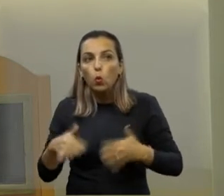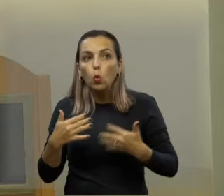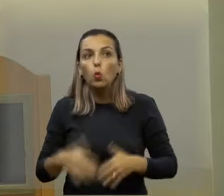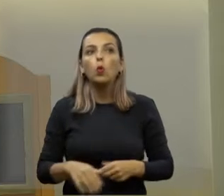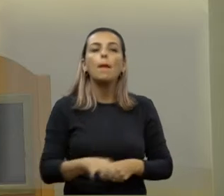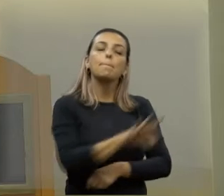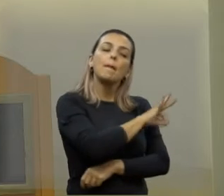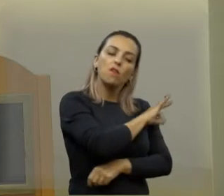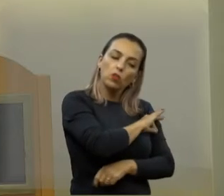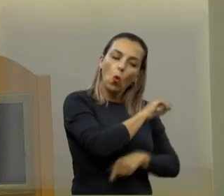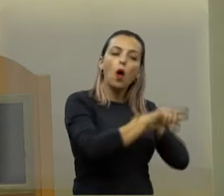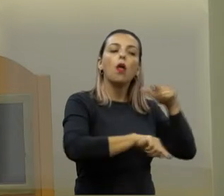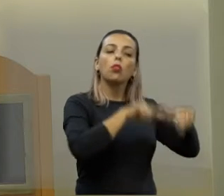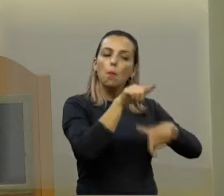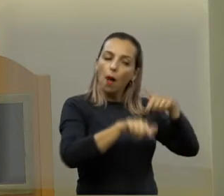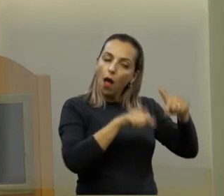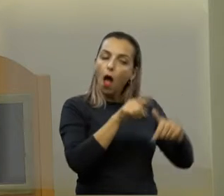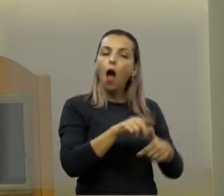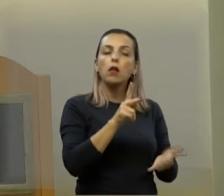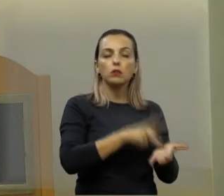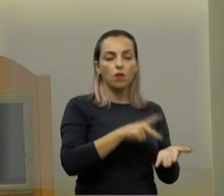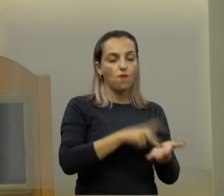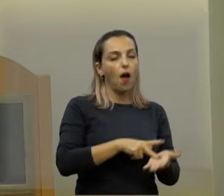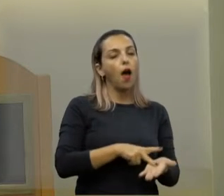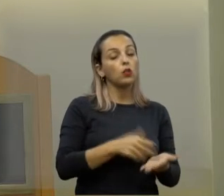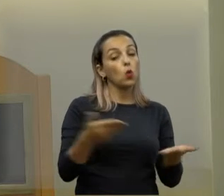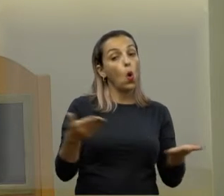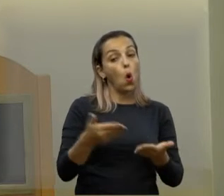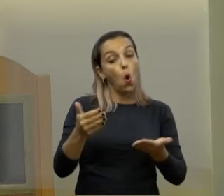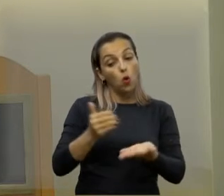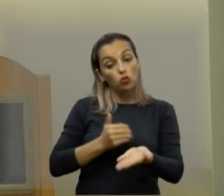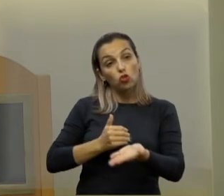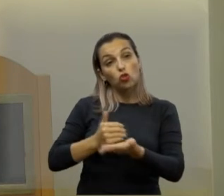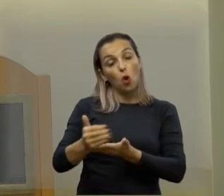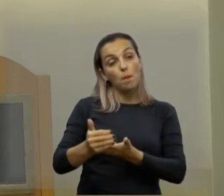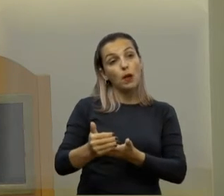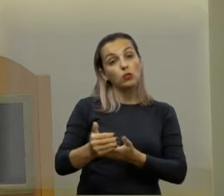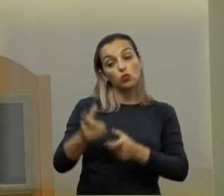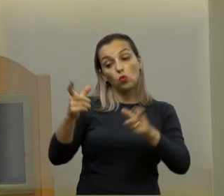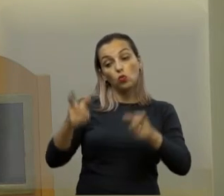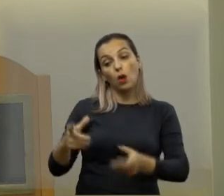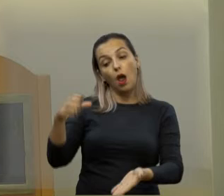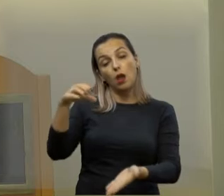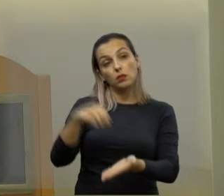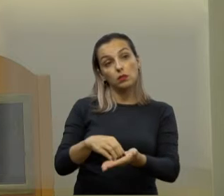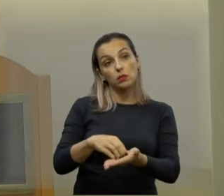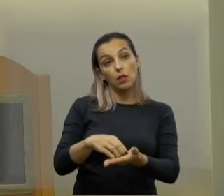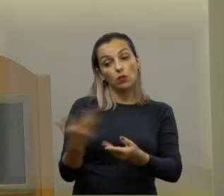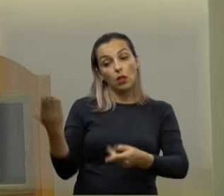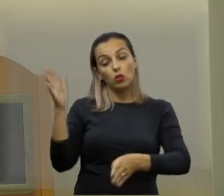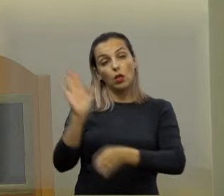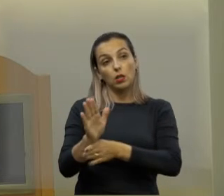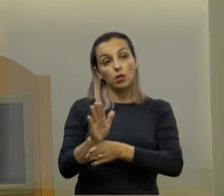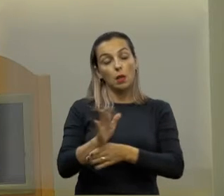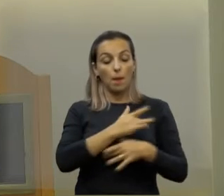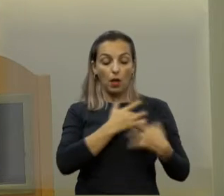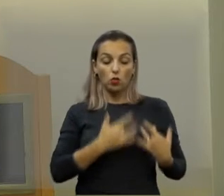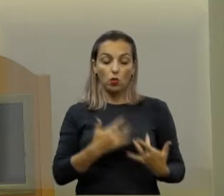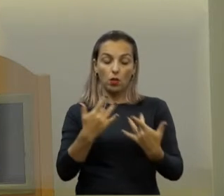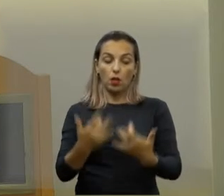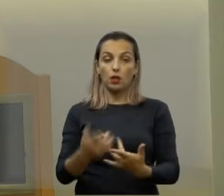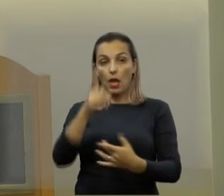parte a gente sabe como é que é né começou hoje central de atendimento no hospital solidariedade hospital de